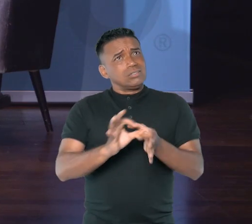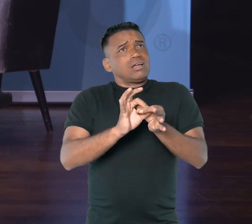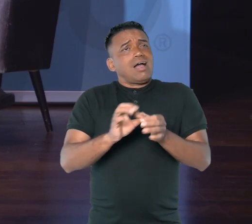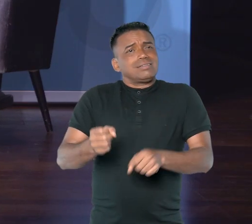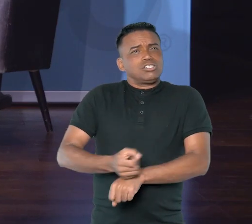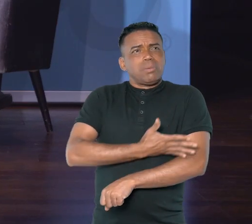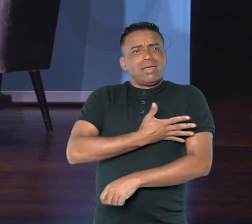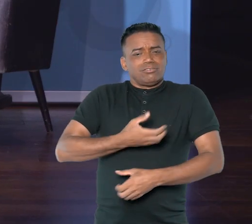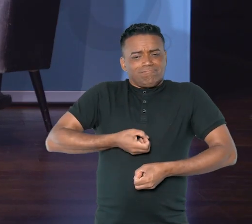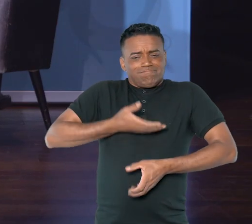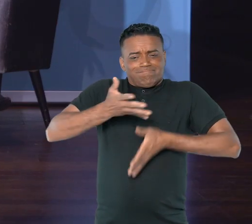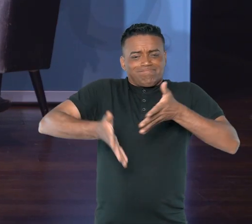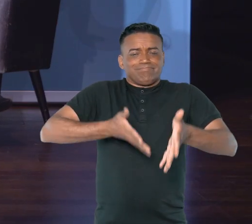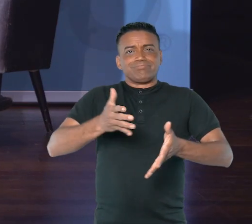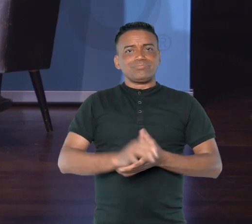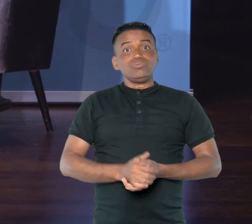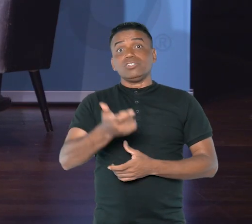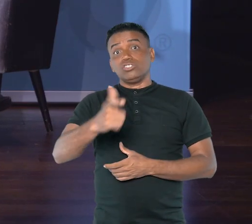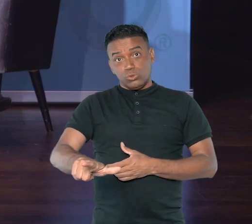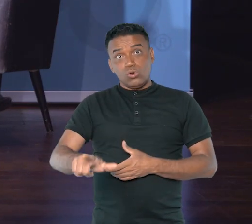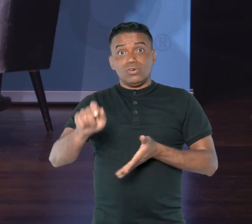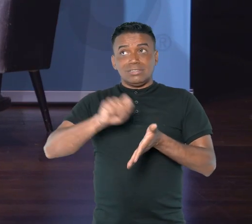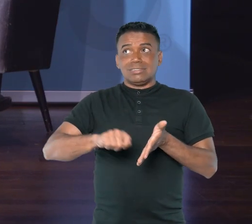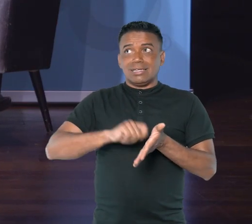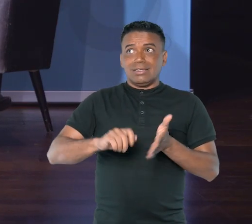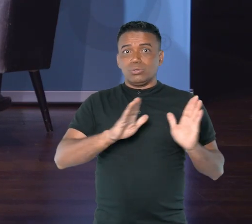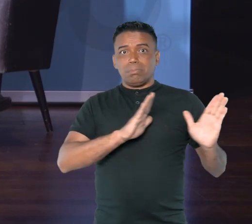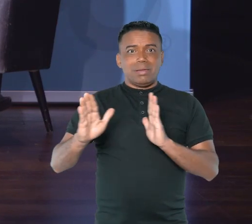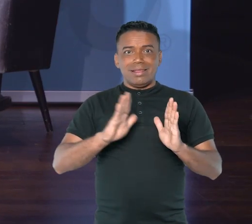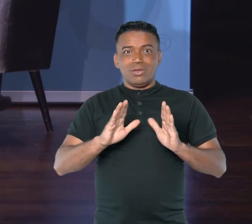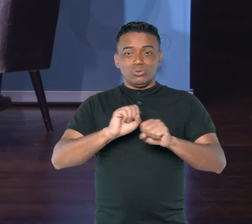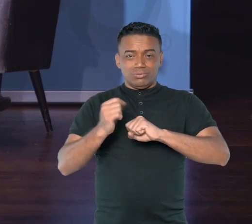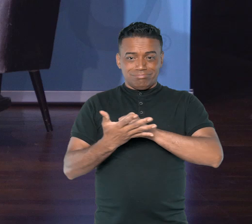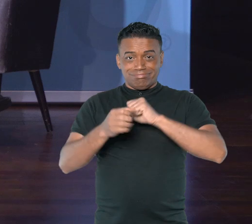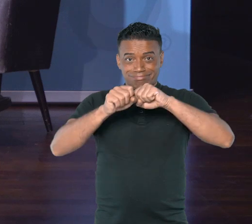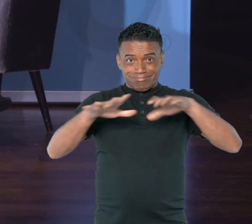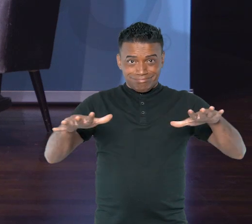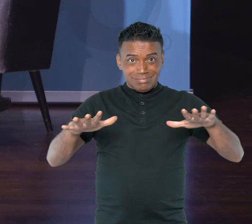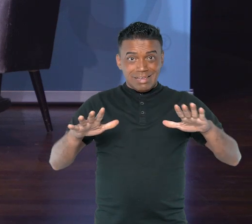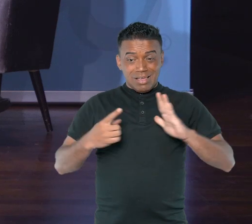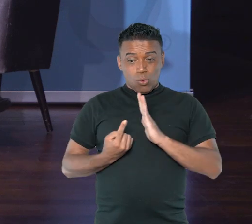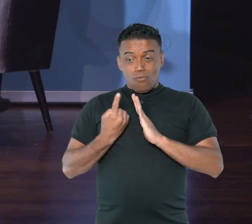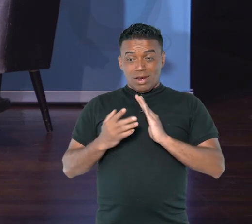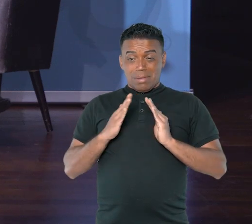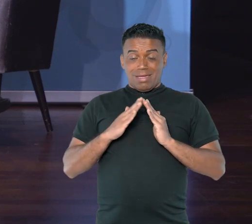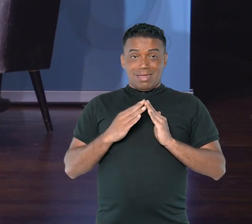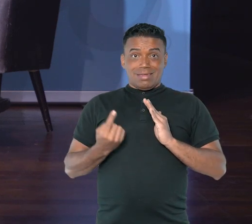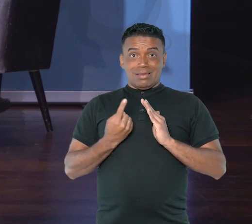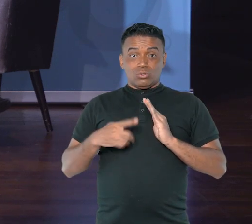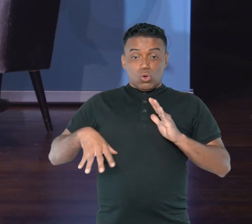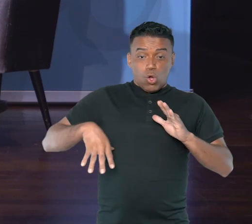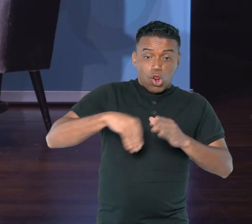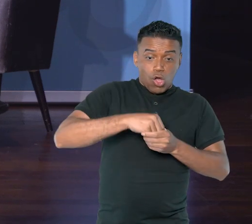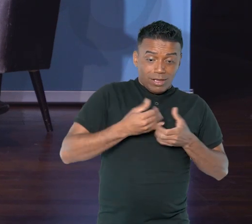à tona. E aí, de novo, eu acho que ter escrito num período de confinamento traz uma energia para o livro que